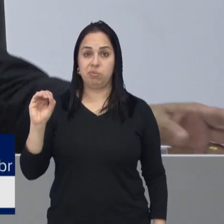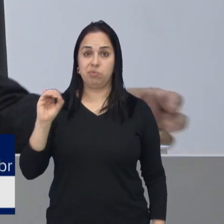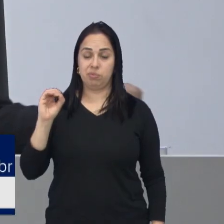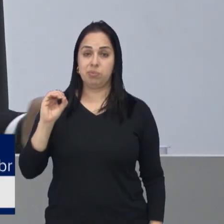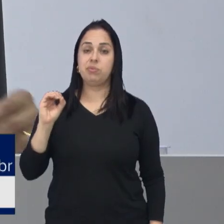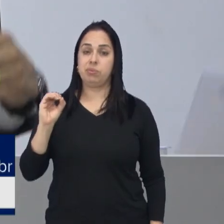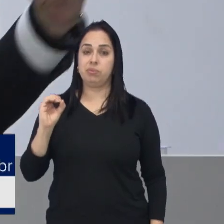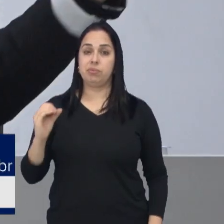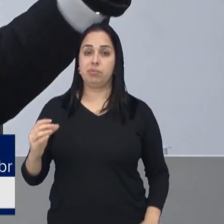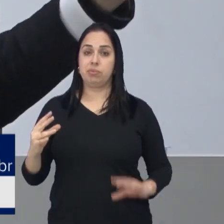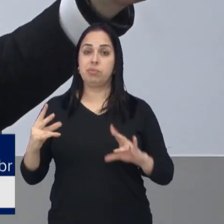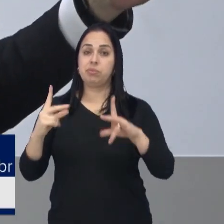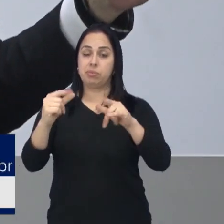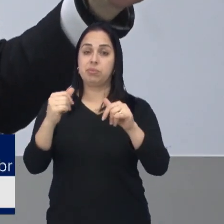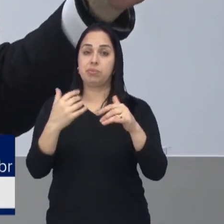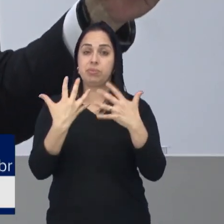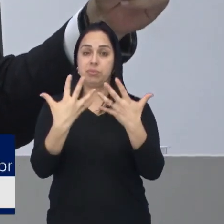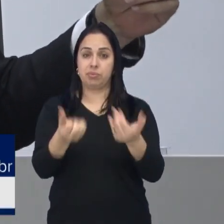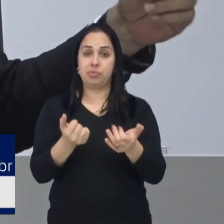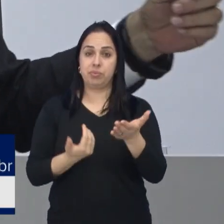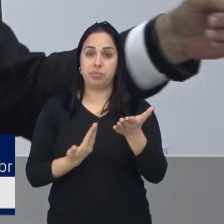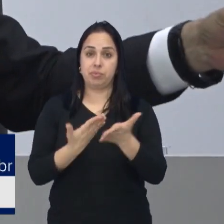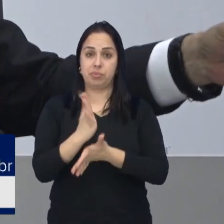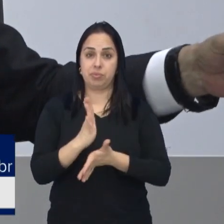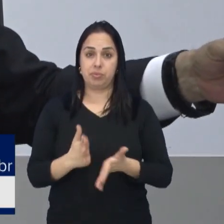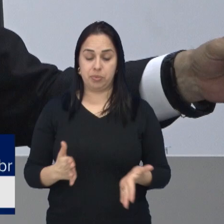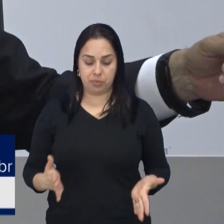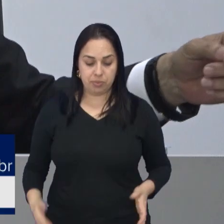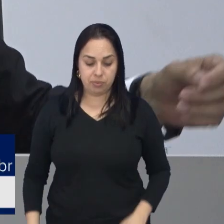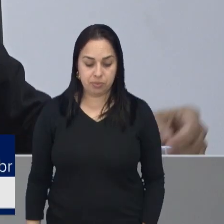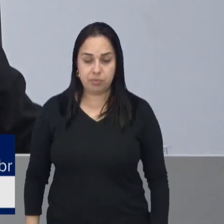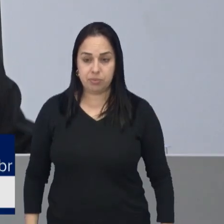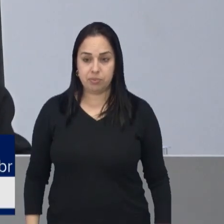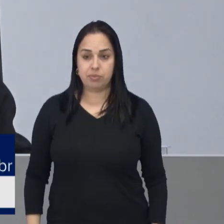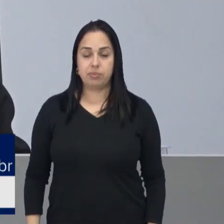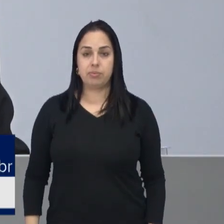voto contrário, está aprovado por unanimidade.